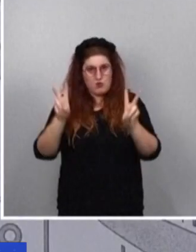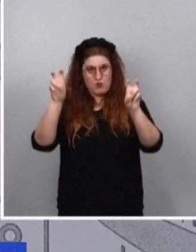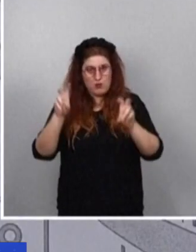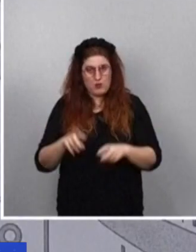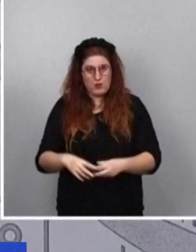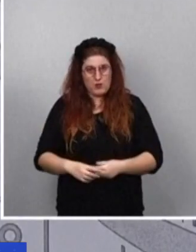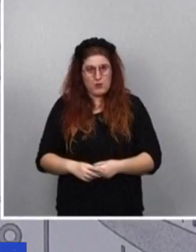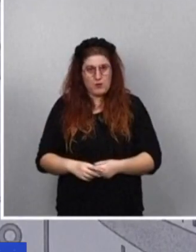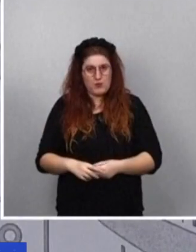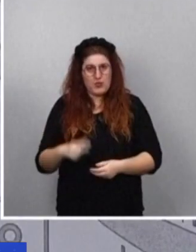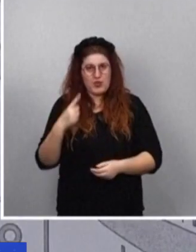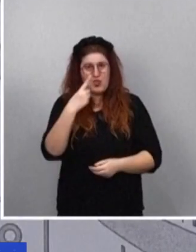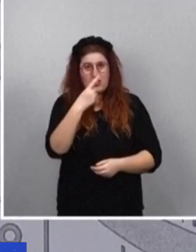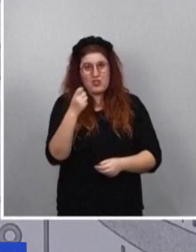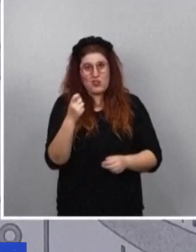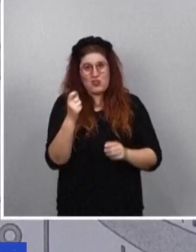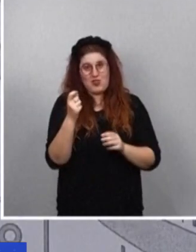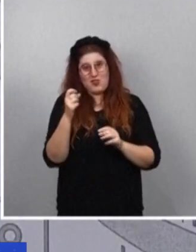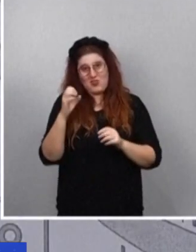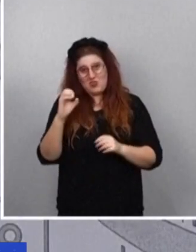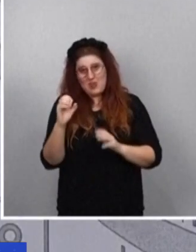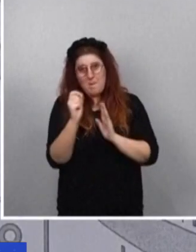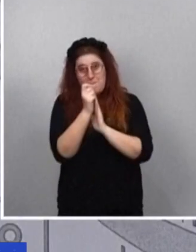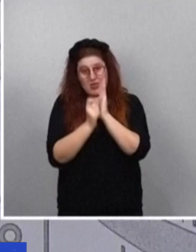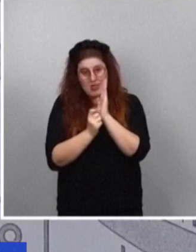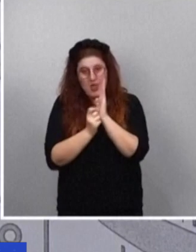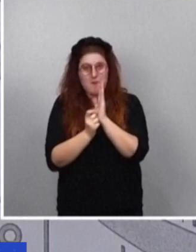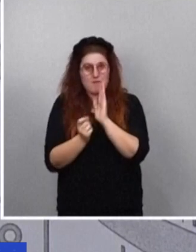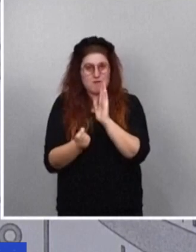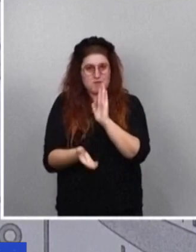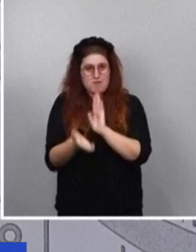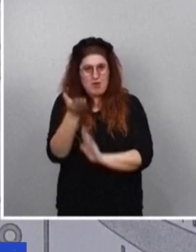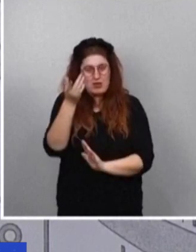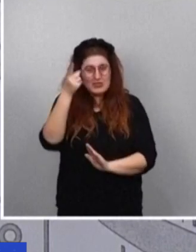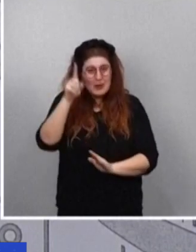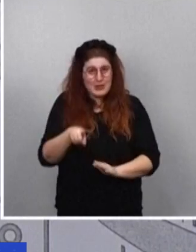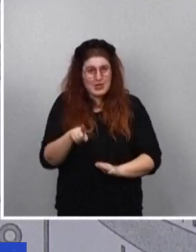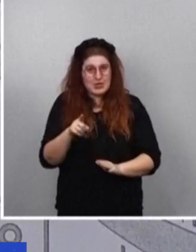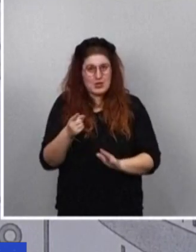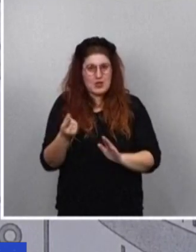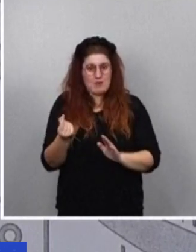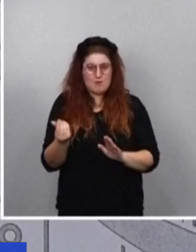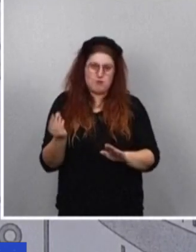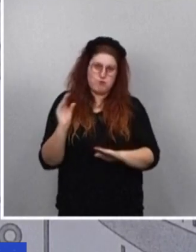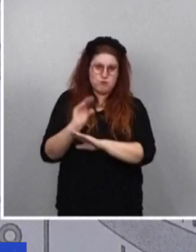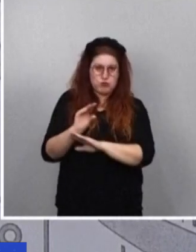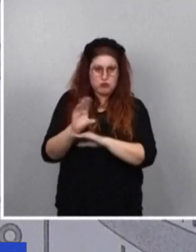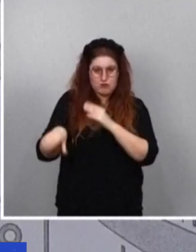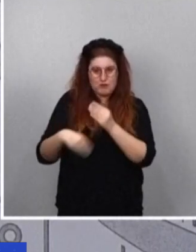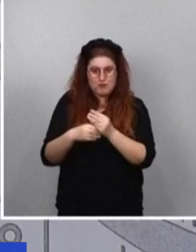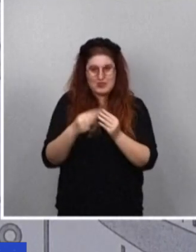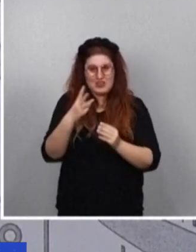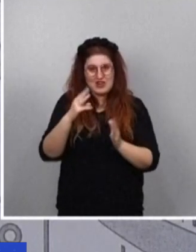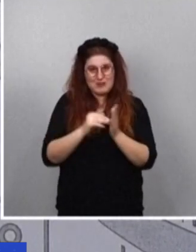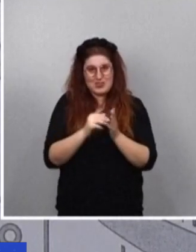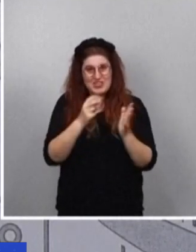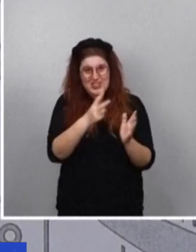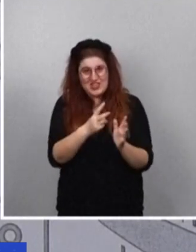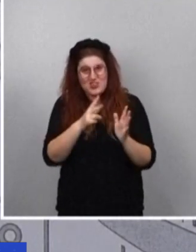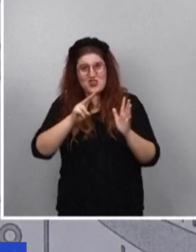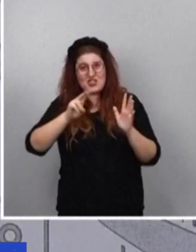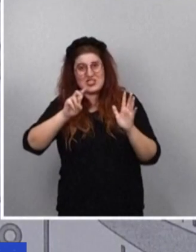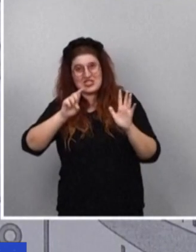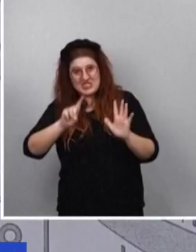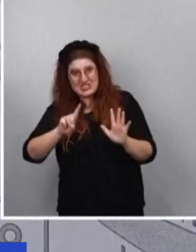Um primeiro pacote de apoio anunciado na semana passada incluía ajudas diretas e benefícios fiscais para cidadãos e